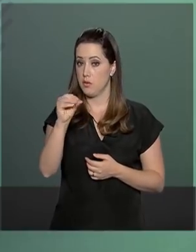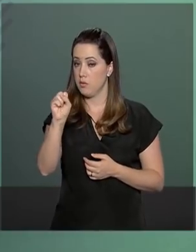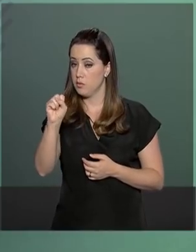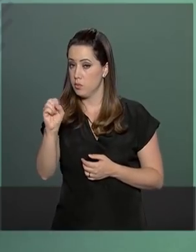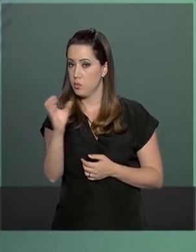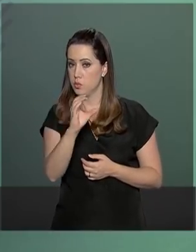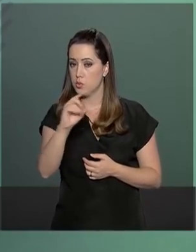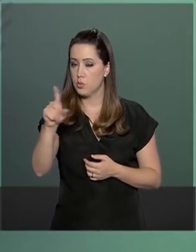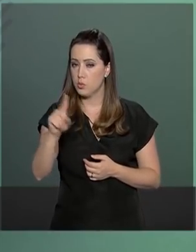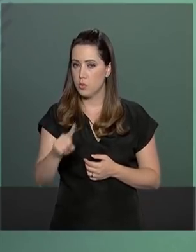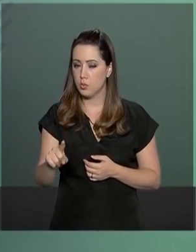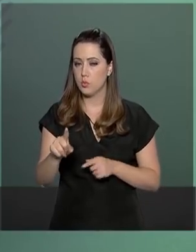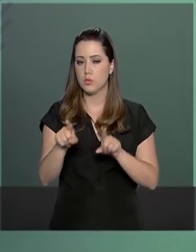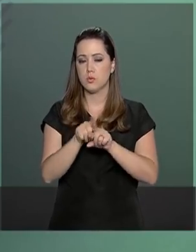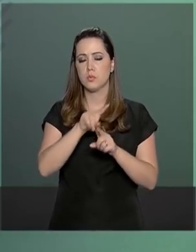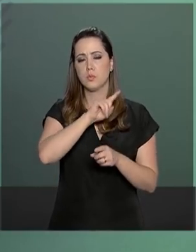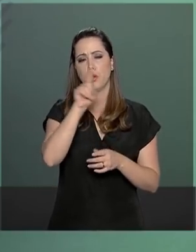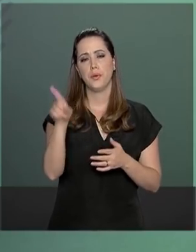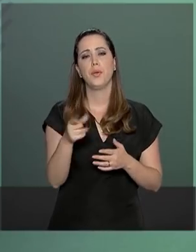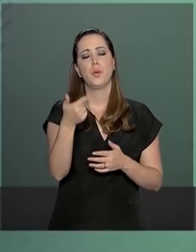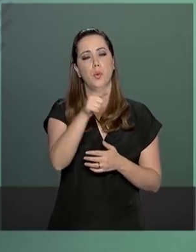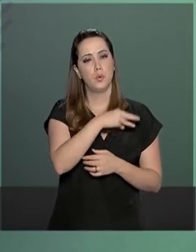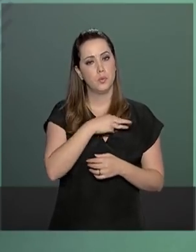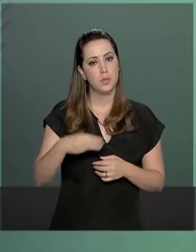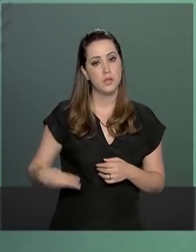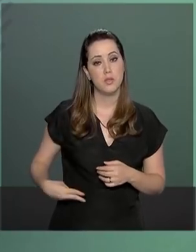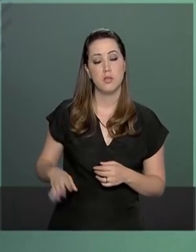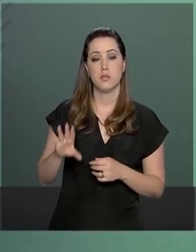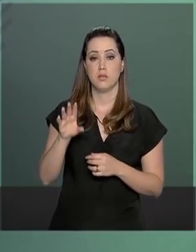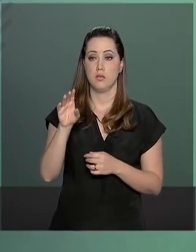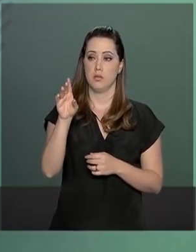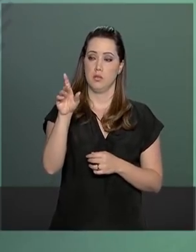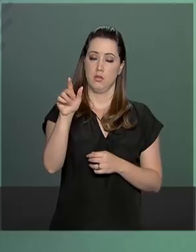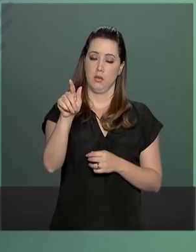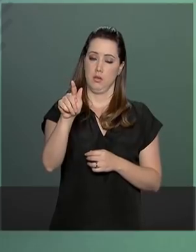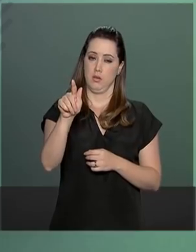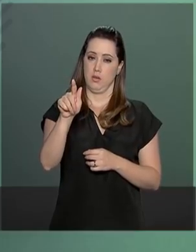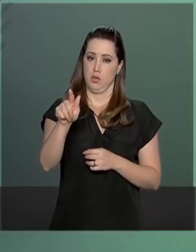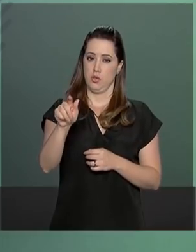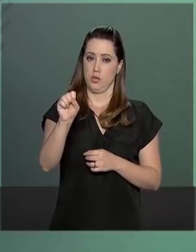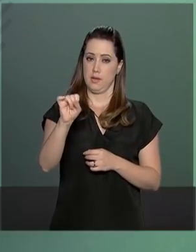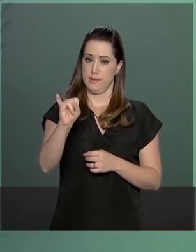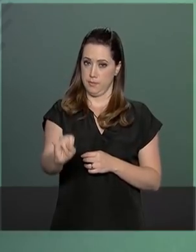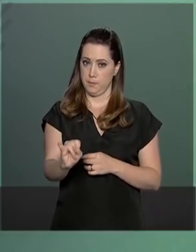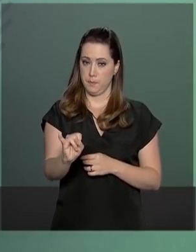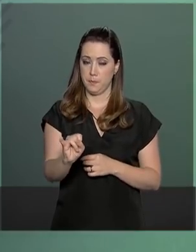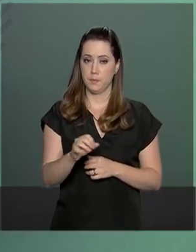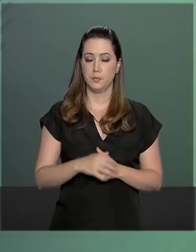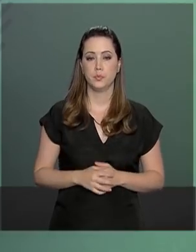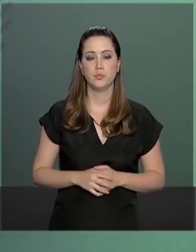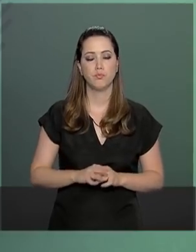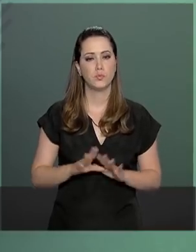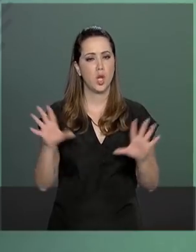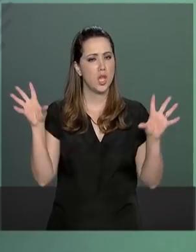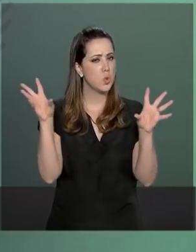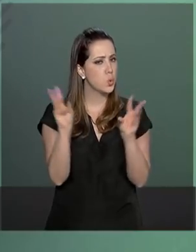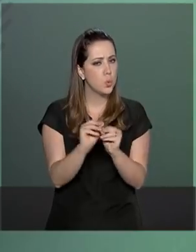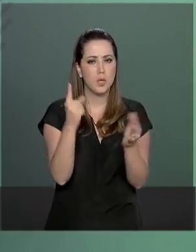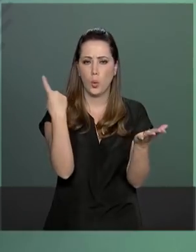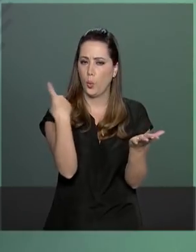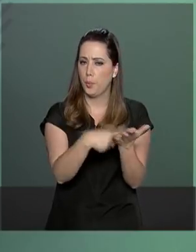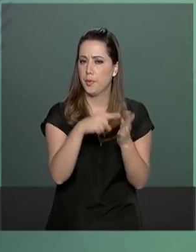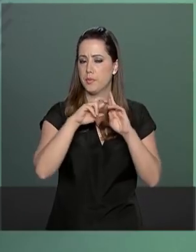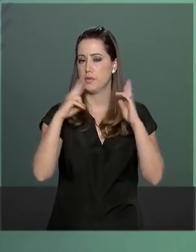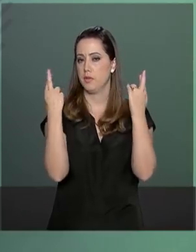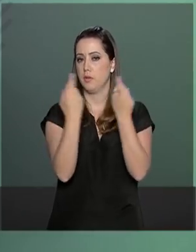ministro do gabinete de segurança institucional general heleno resumirei a pauta da reunião